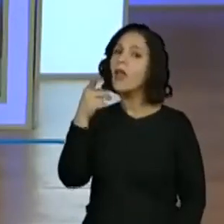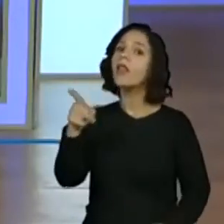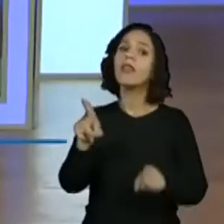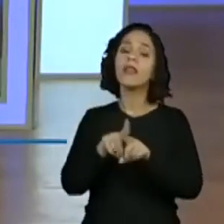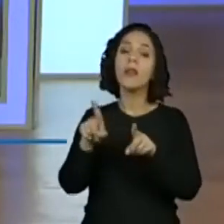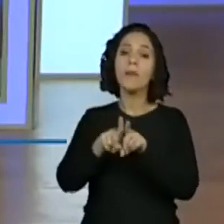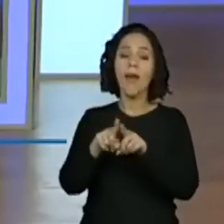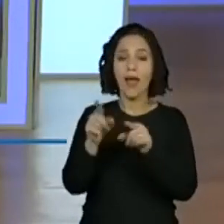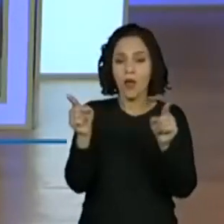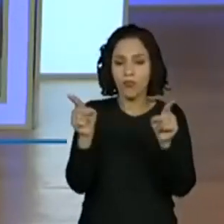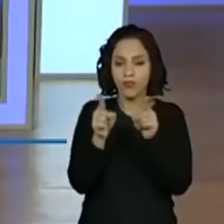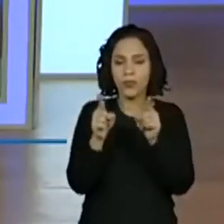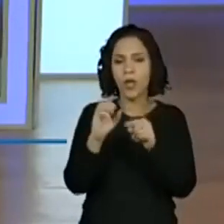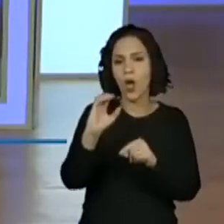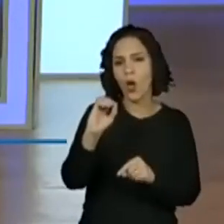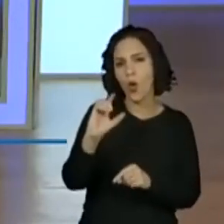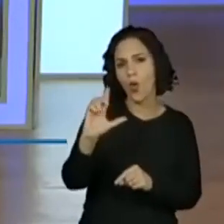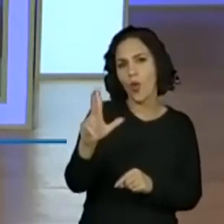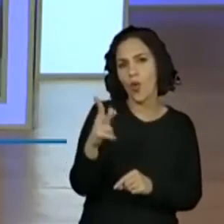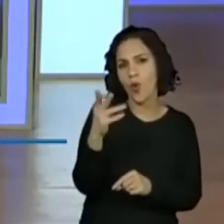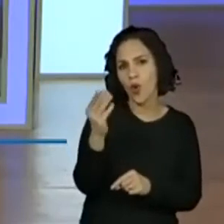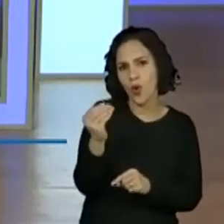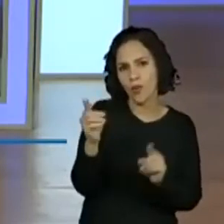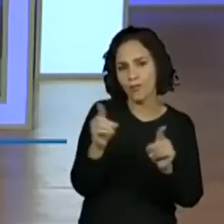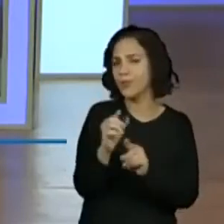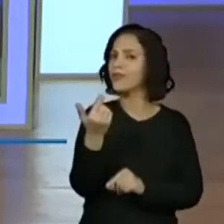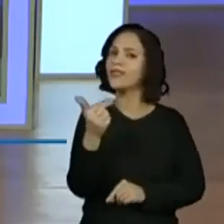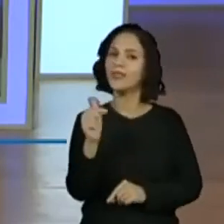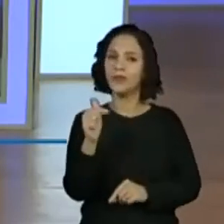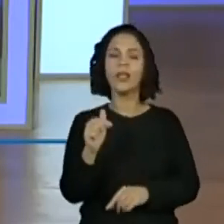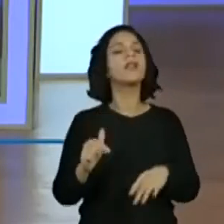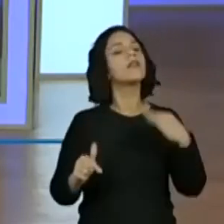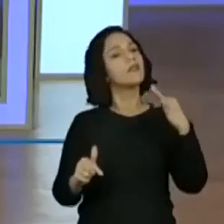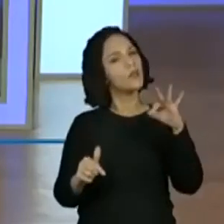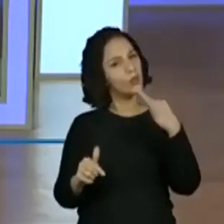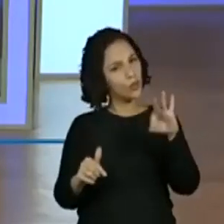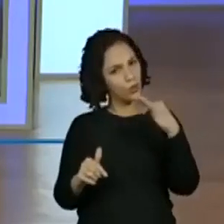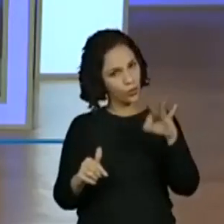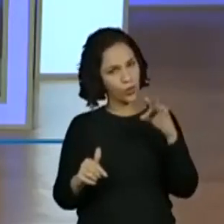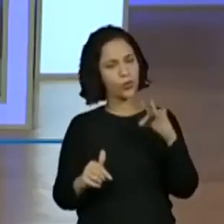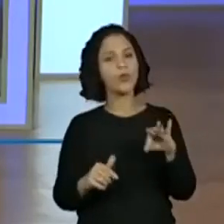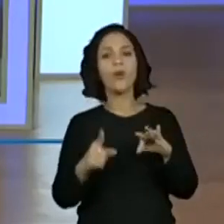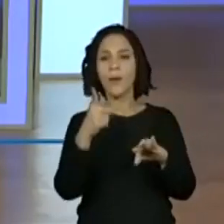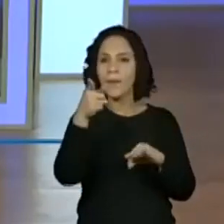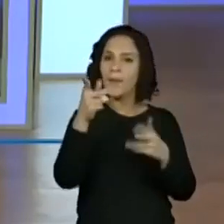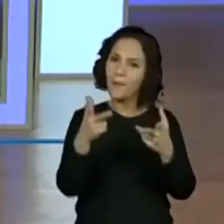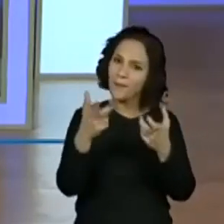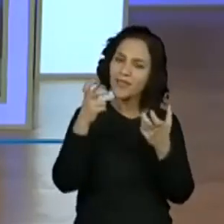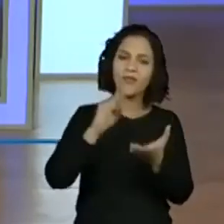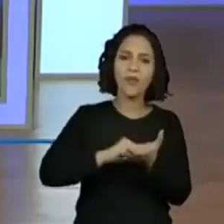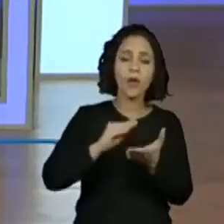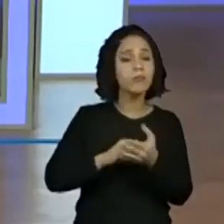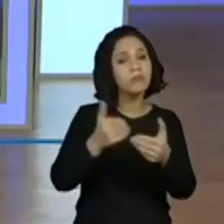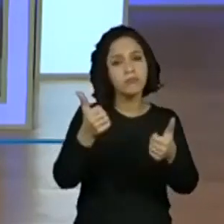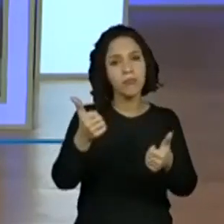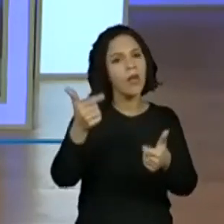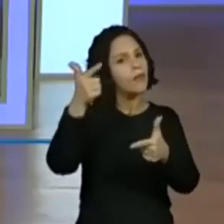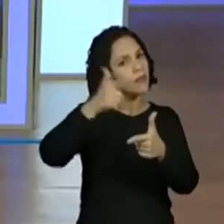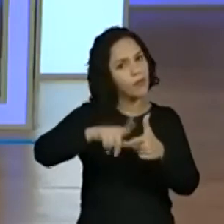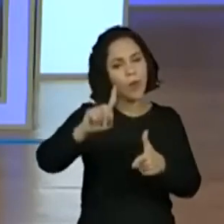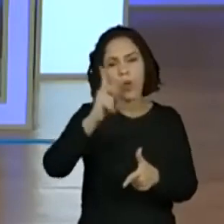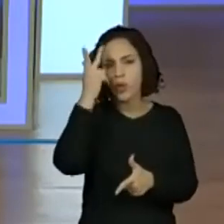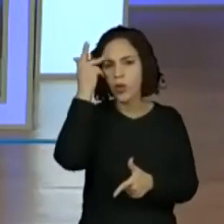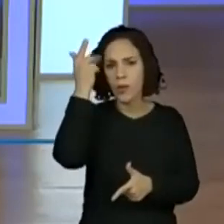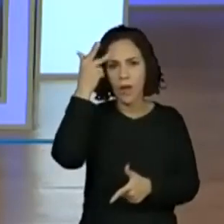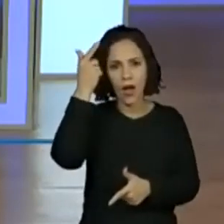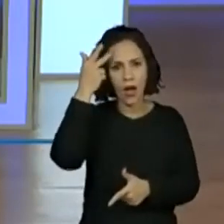tem olho. Mais outra notícia, então. Exatamente. Essa era a intenção mesmo, deles verem que está faltando e tudo bem, é normal.